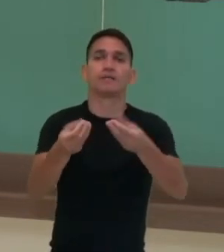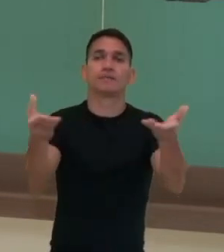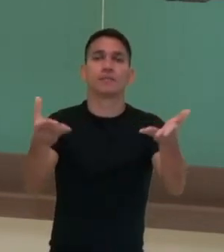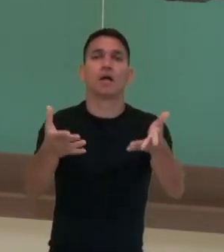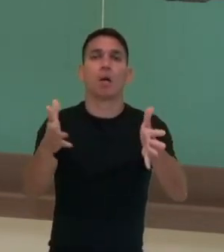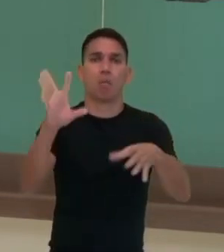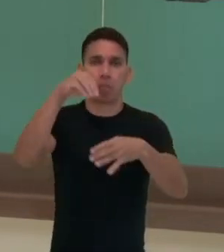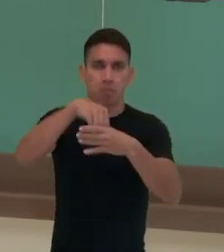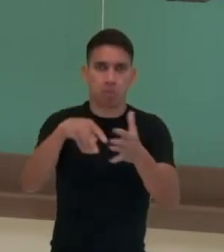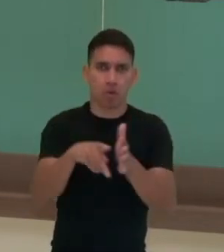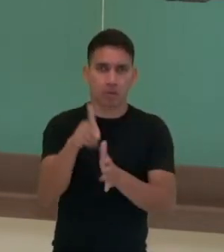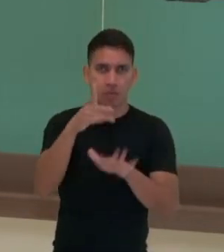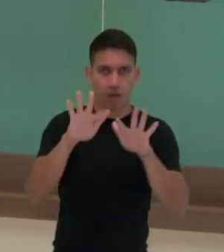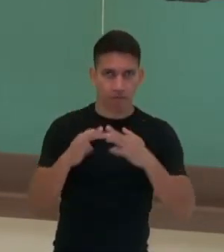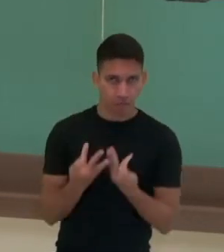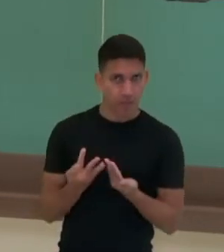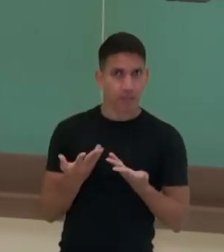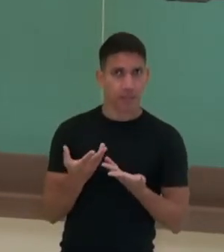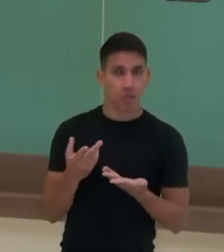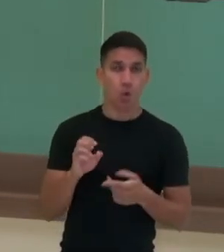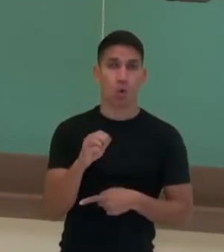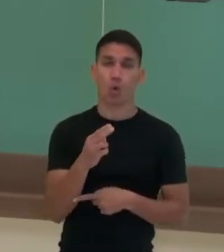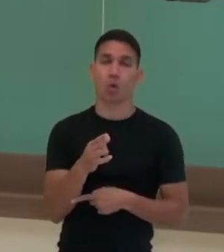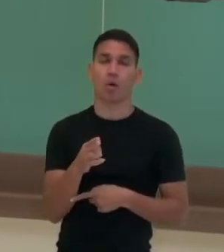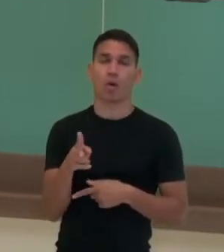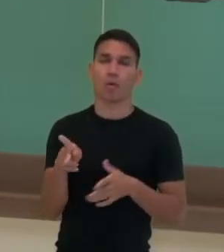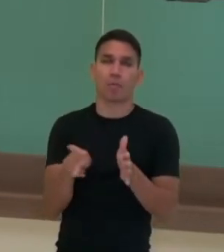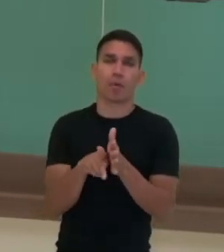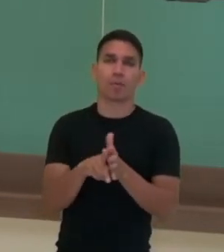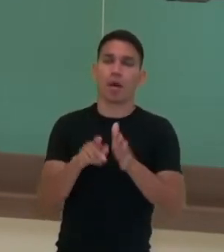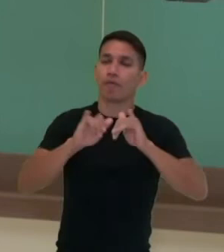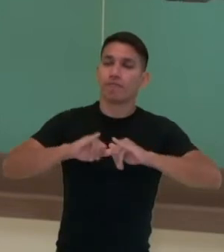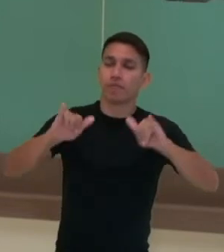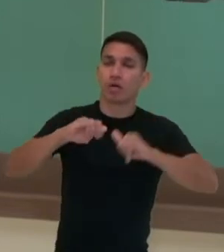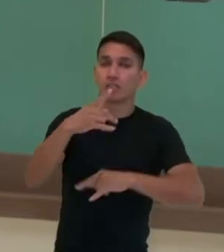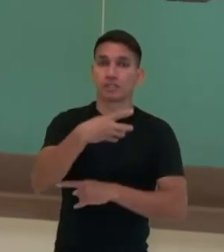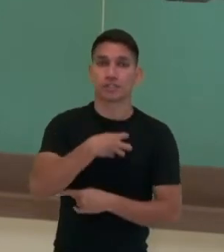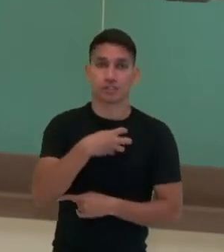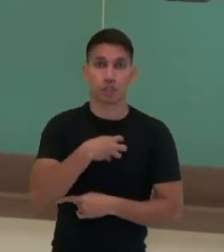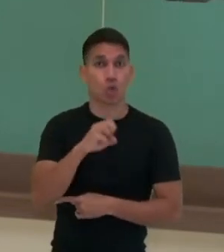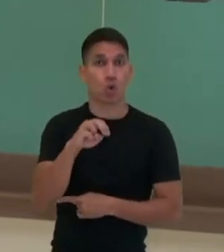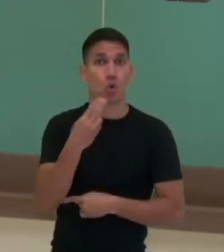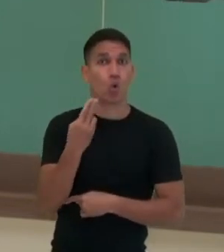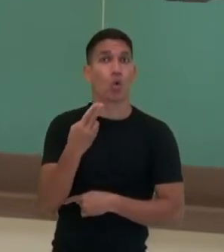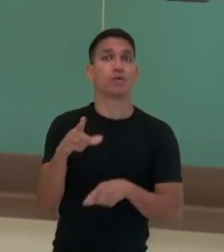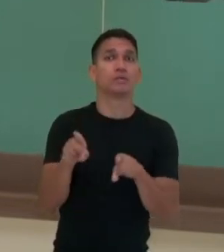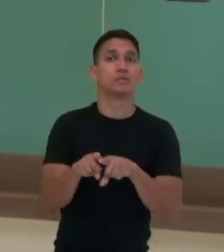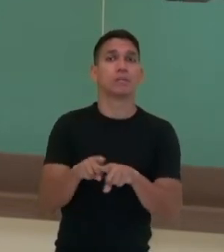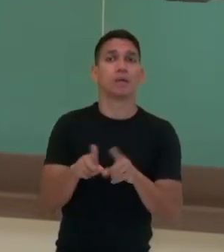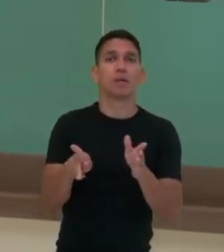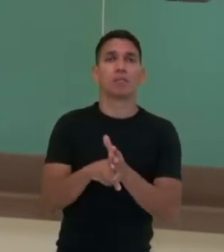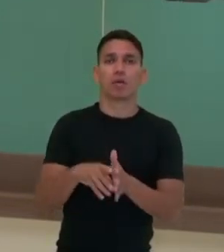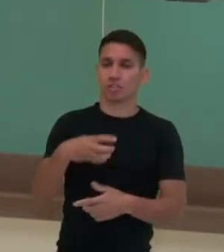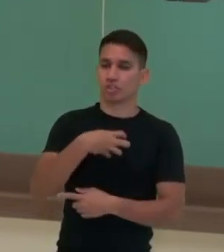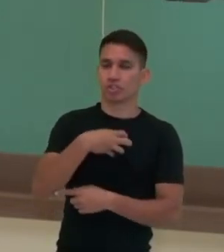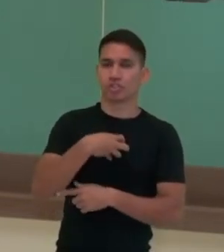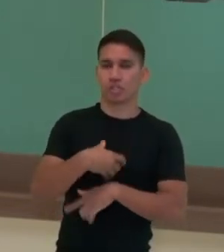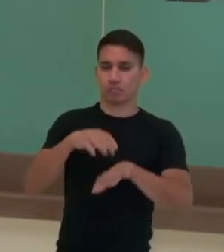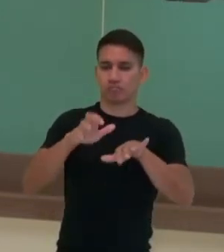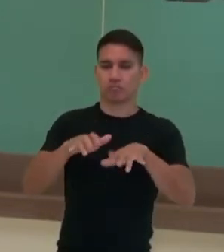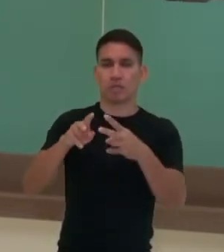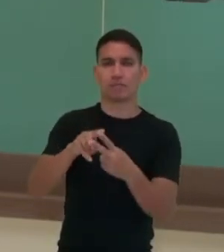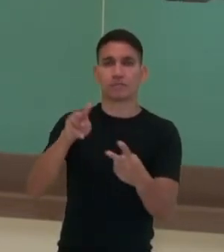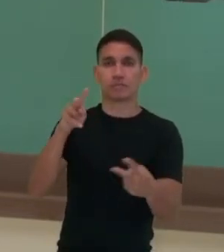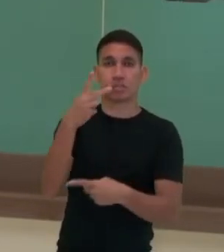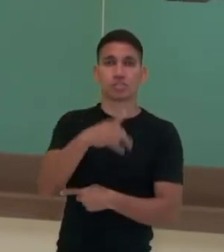Dentro da tua família, contando, por exemplo, o seu caso, ou ainda por meios digitais. Você vai postar lá nas suas